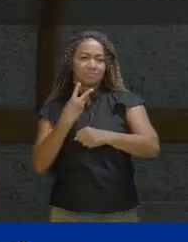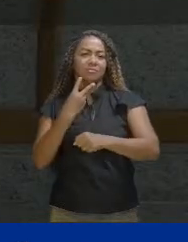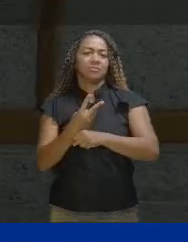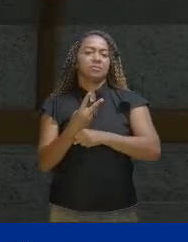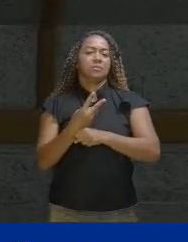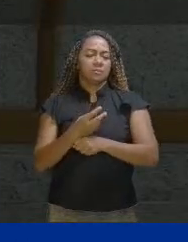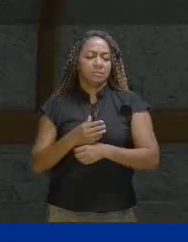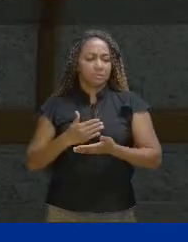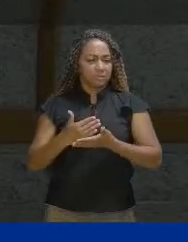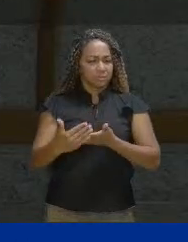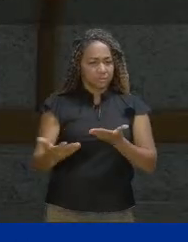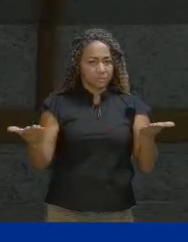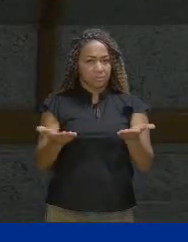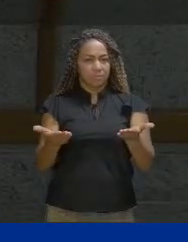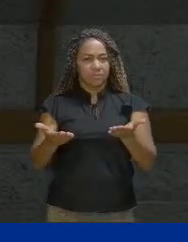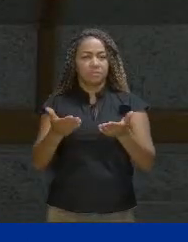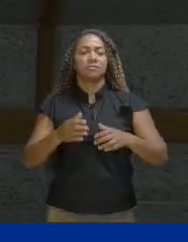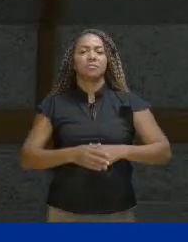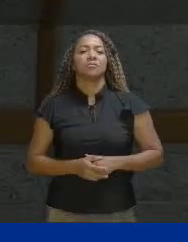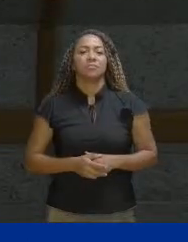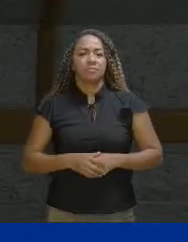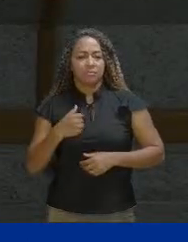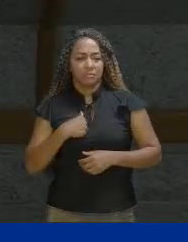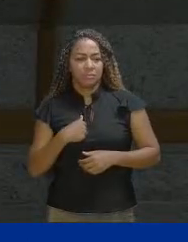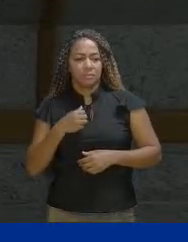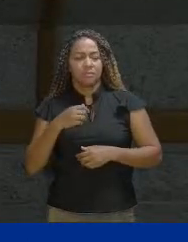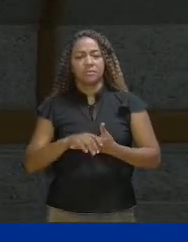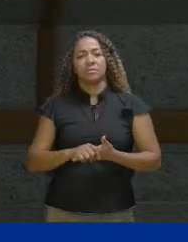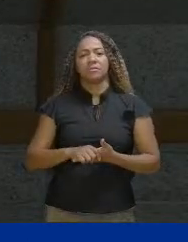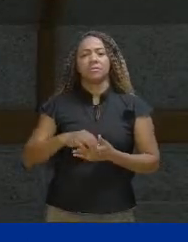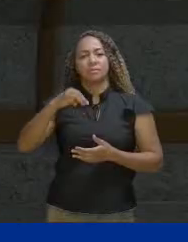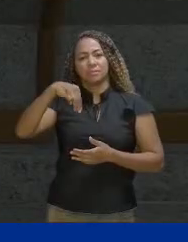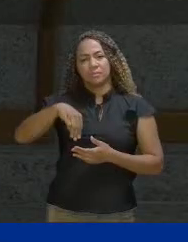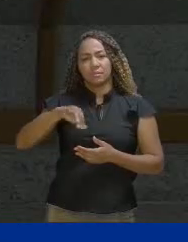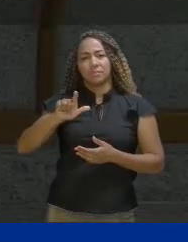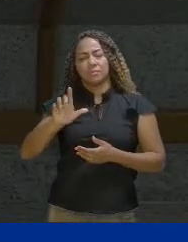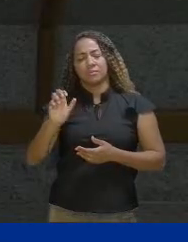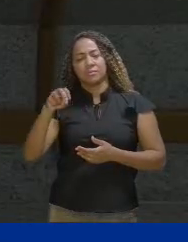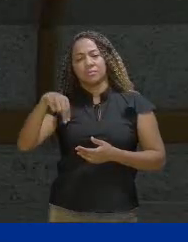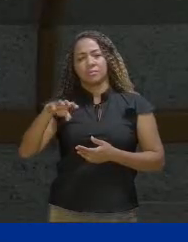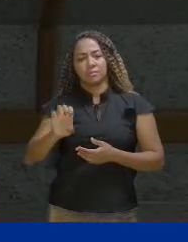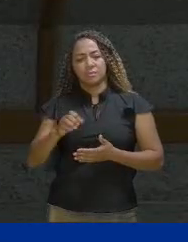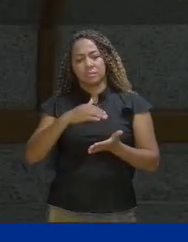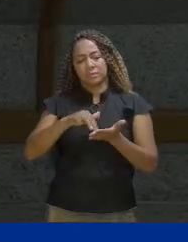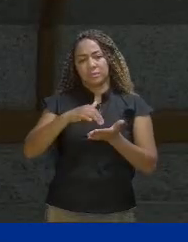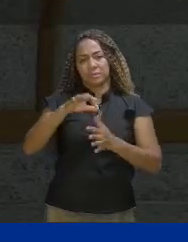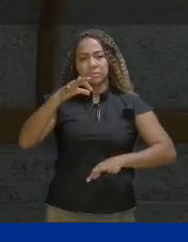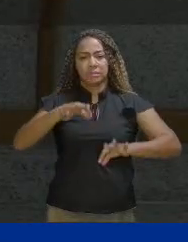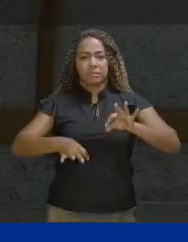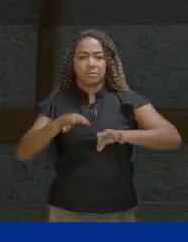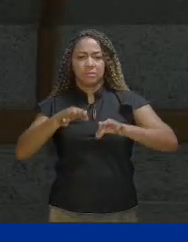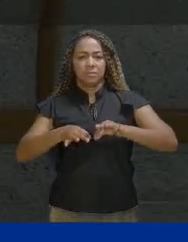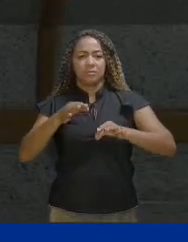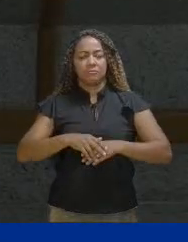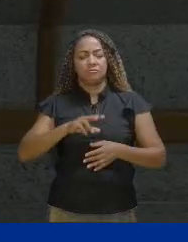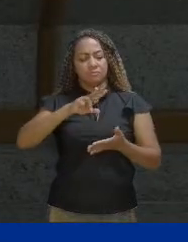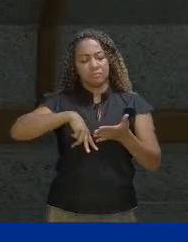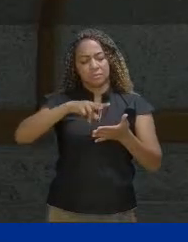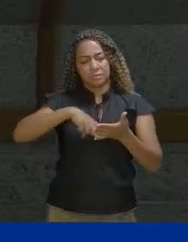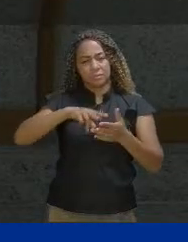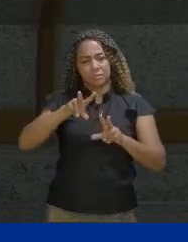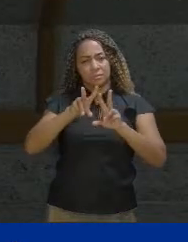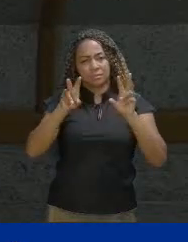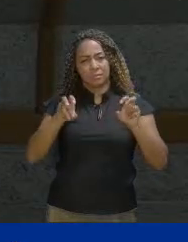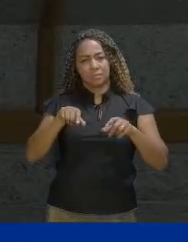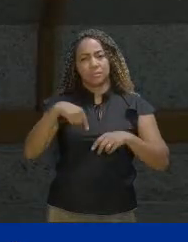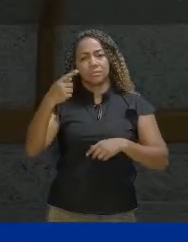contar desta data. E para constar, eu, Milene Lages Mendes Azevedo, secretária judiciária, lavrei este termo, que